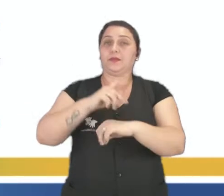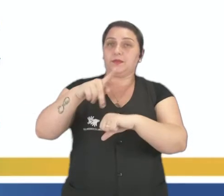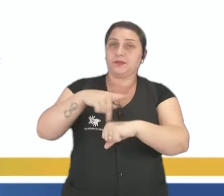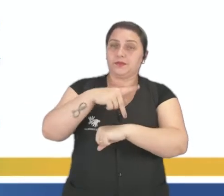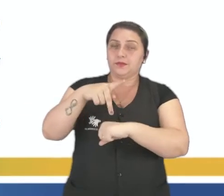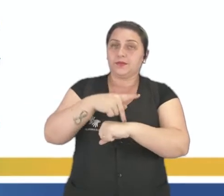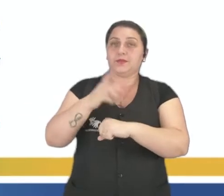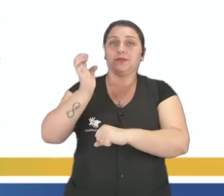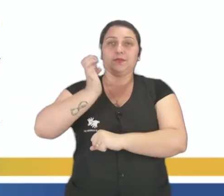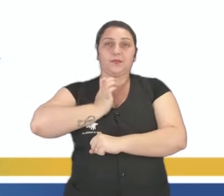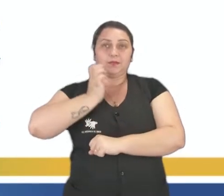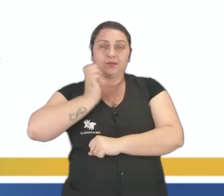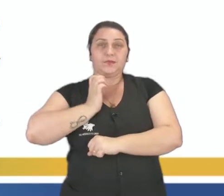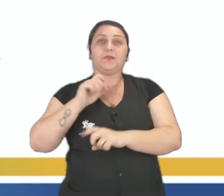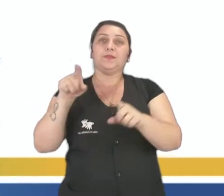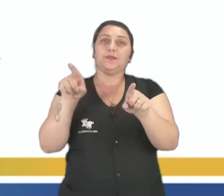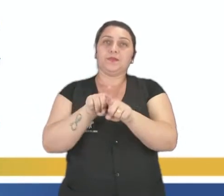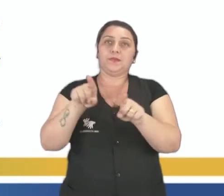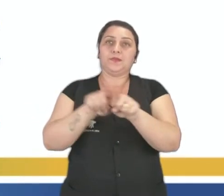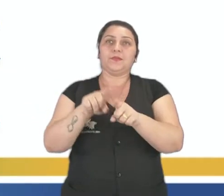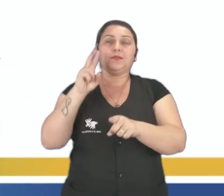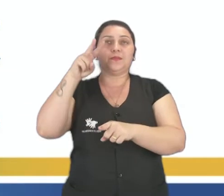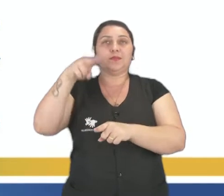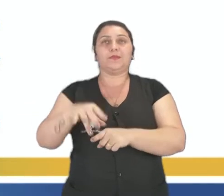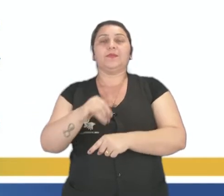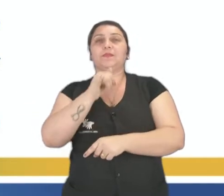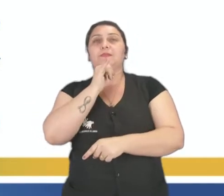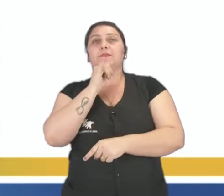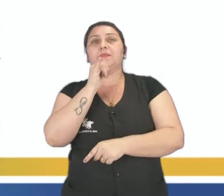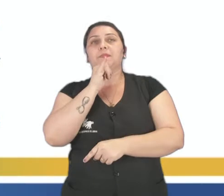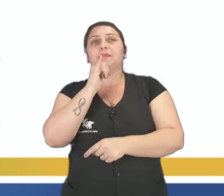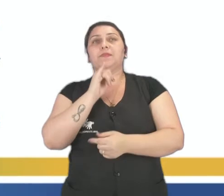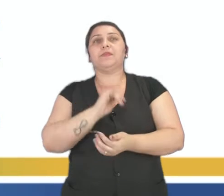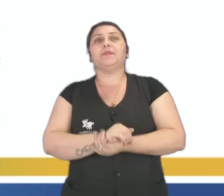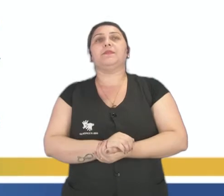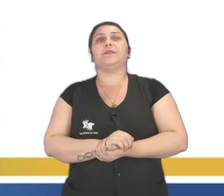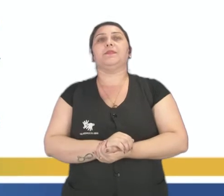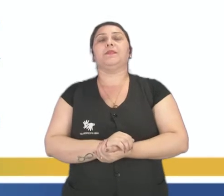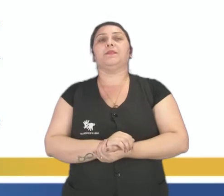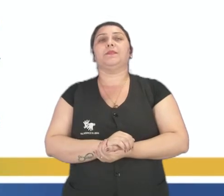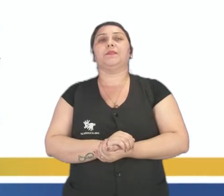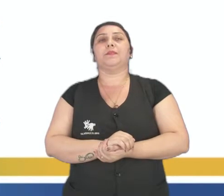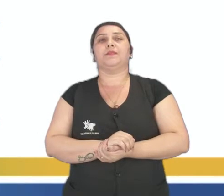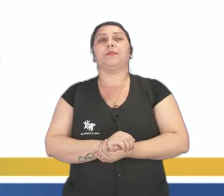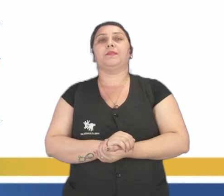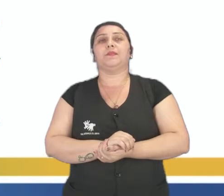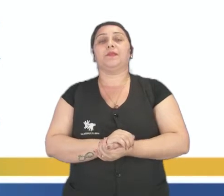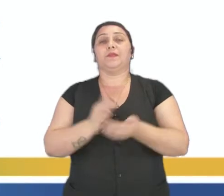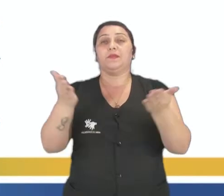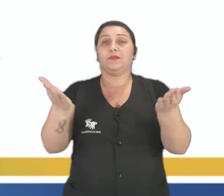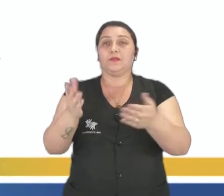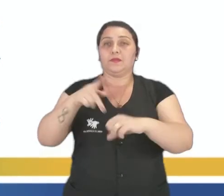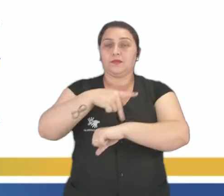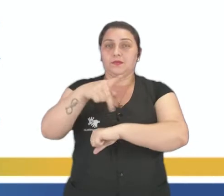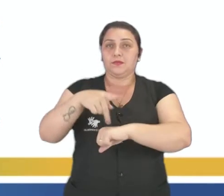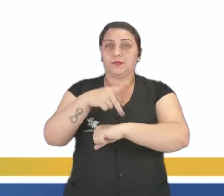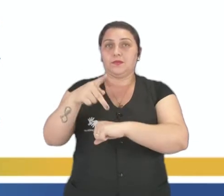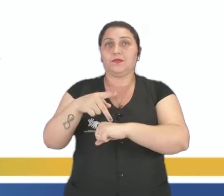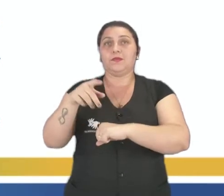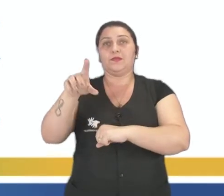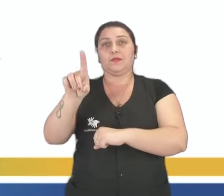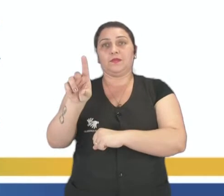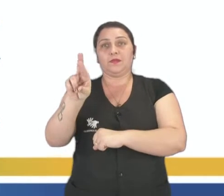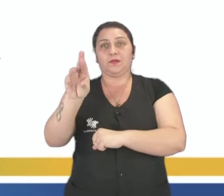países ricos. E também, veja, um exemplo aí mais categórico dos tempos atuais. Os